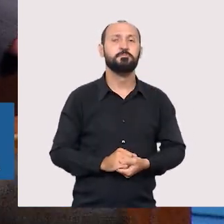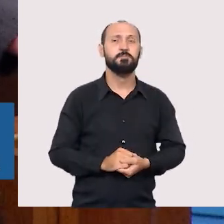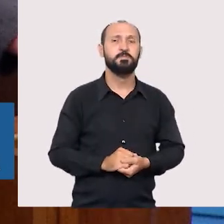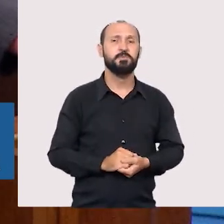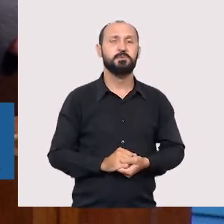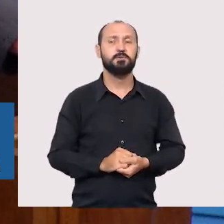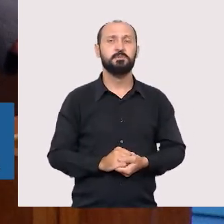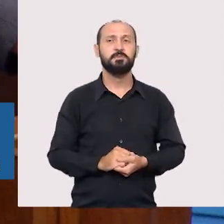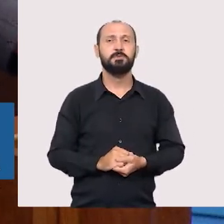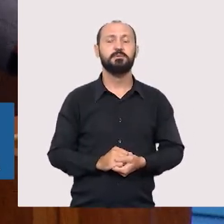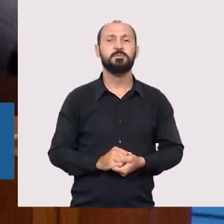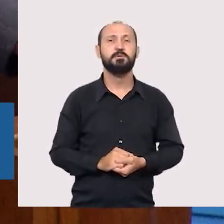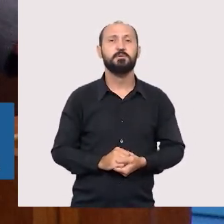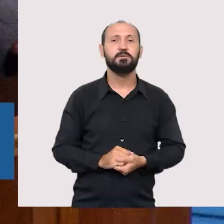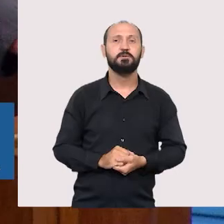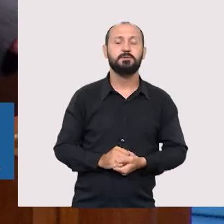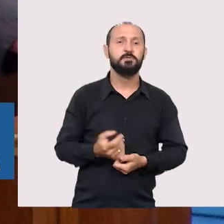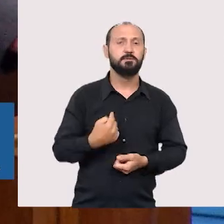instituição.